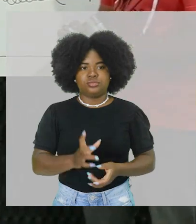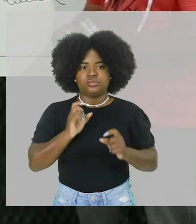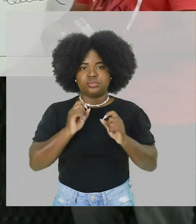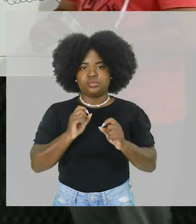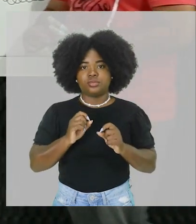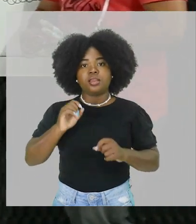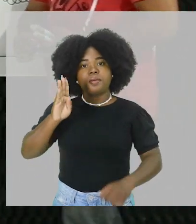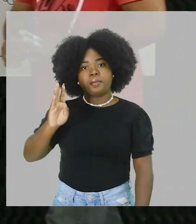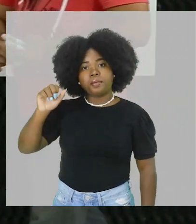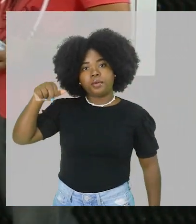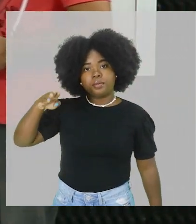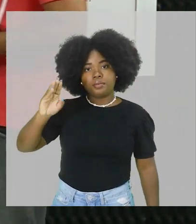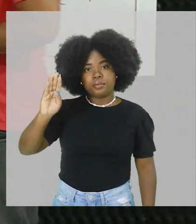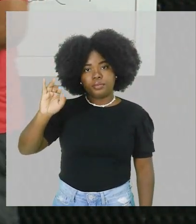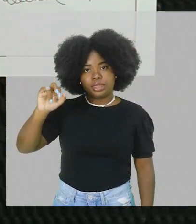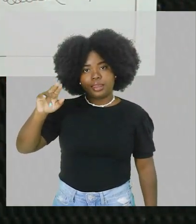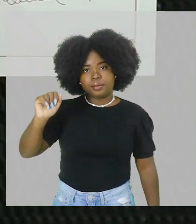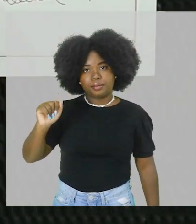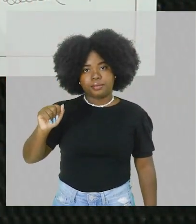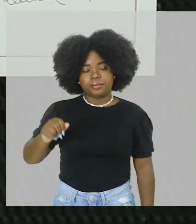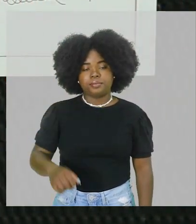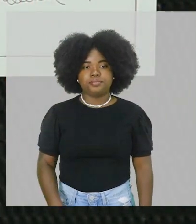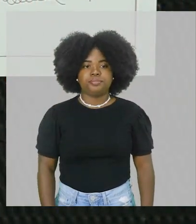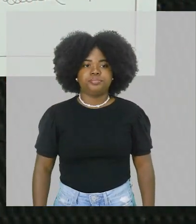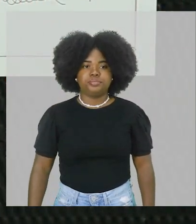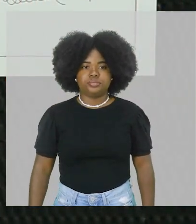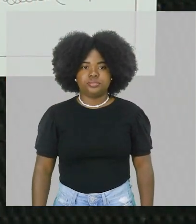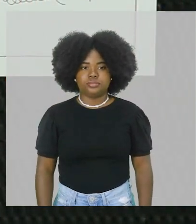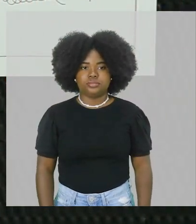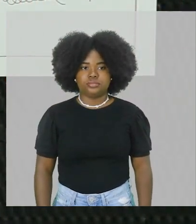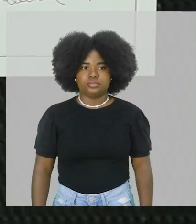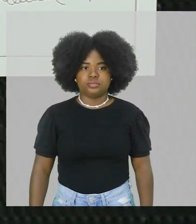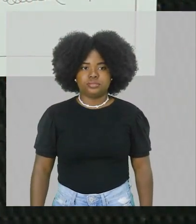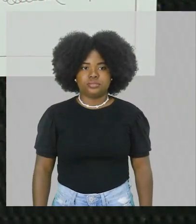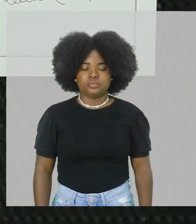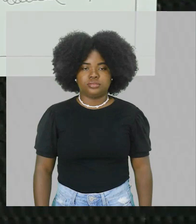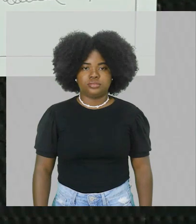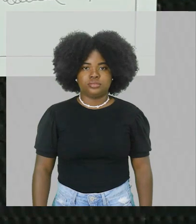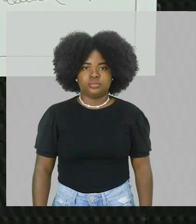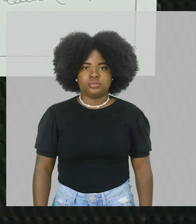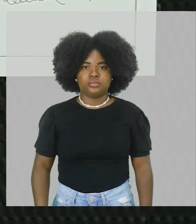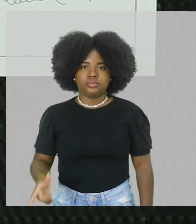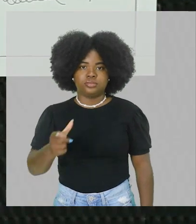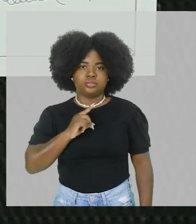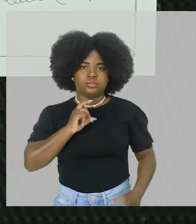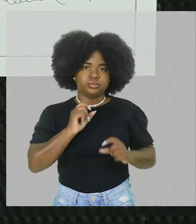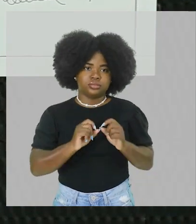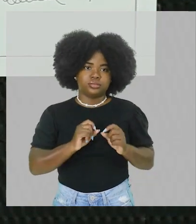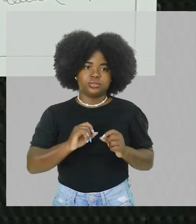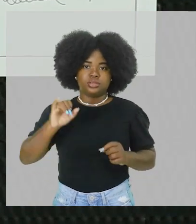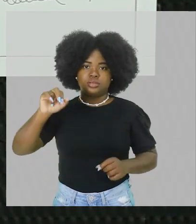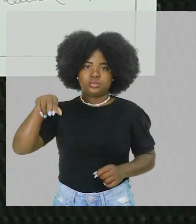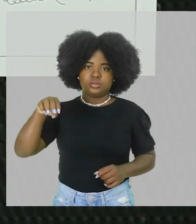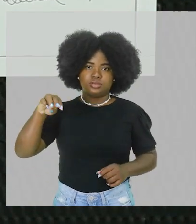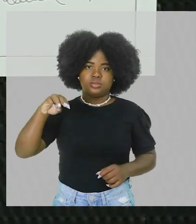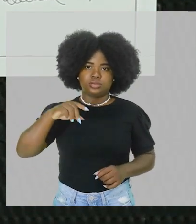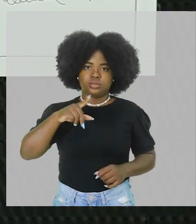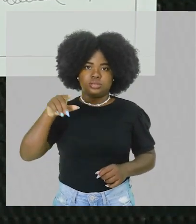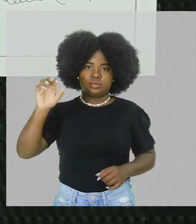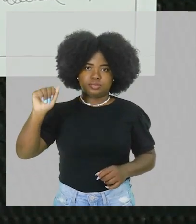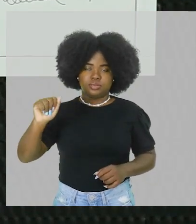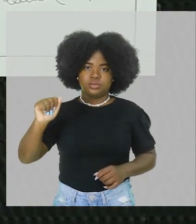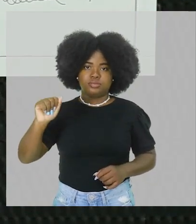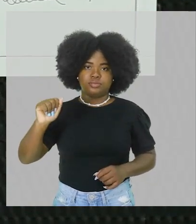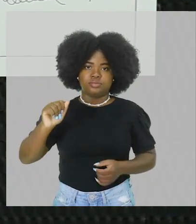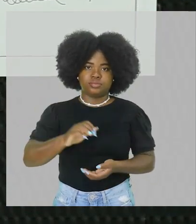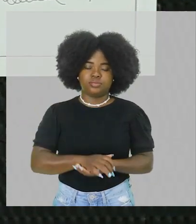o que a gente chama de bobina. Certo? Então ali nós temos a personificação de um ímã, não é? No caso, pode